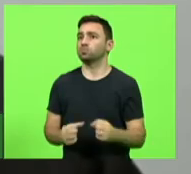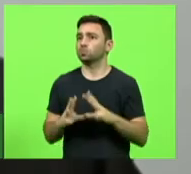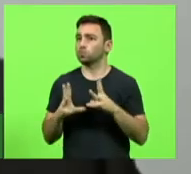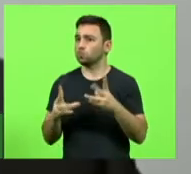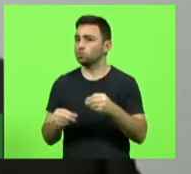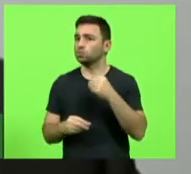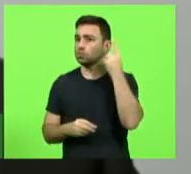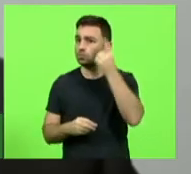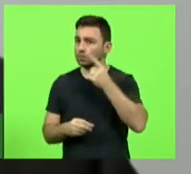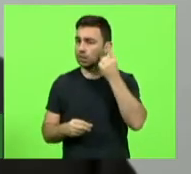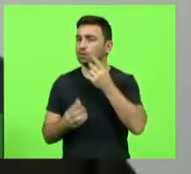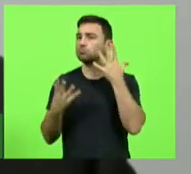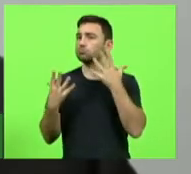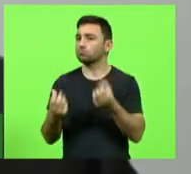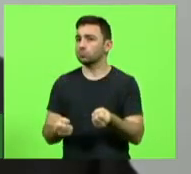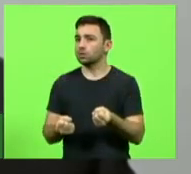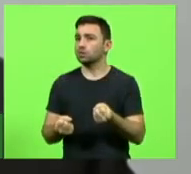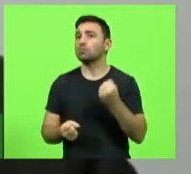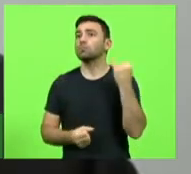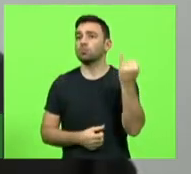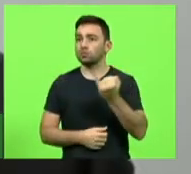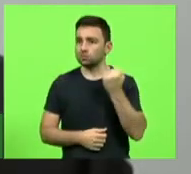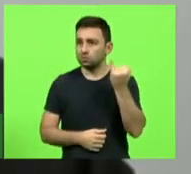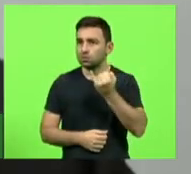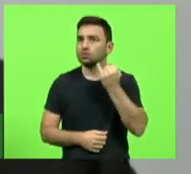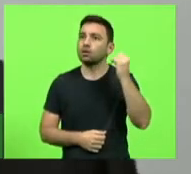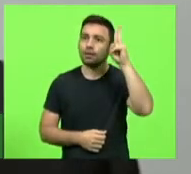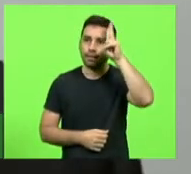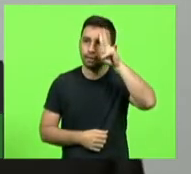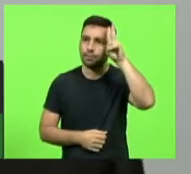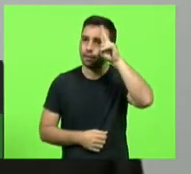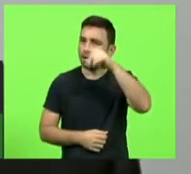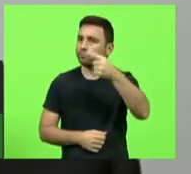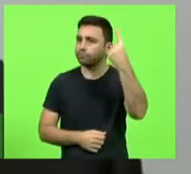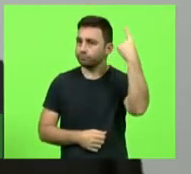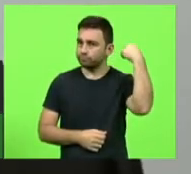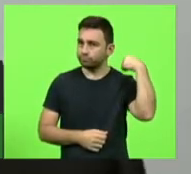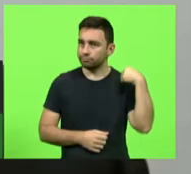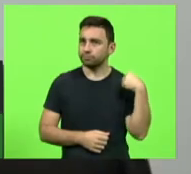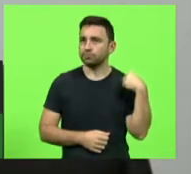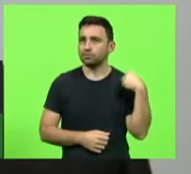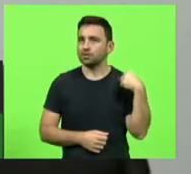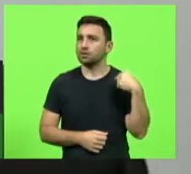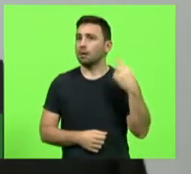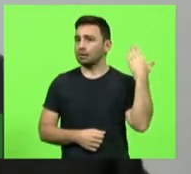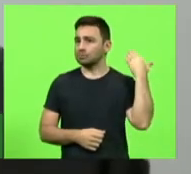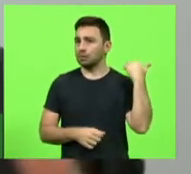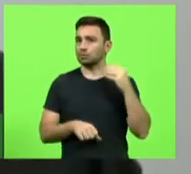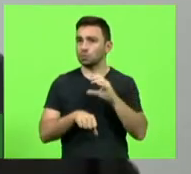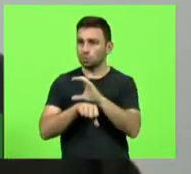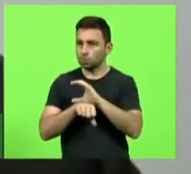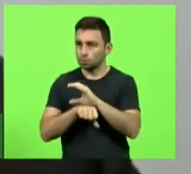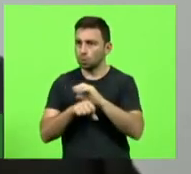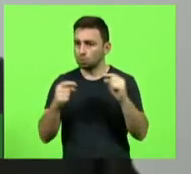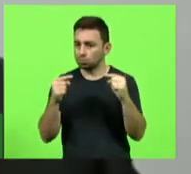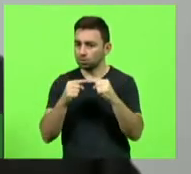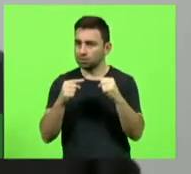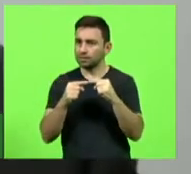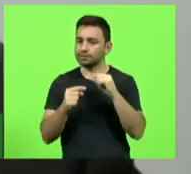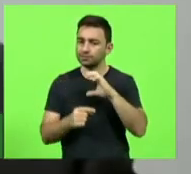Todos votaram a favor. Então é importante que a gente recorde um pouco da história também. Se era constitucional naquele momento, passou pela